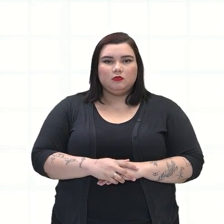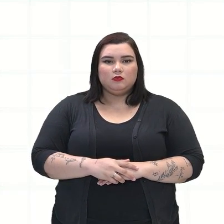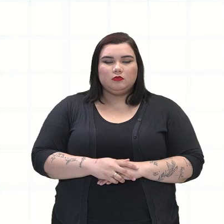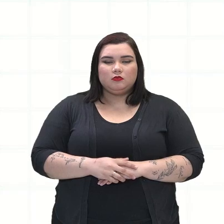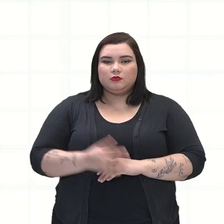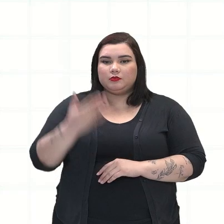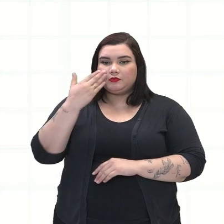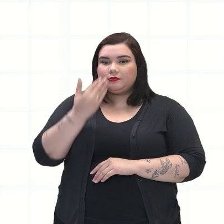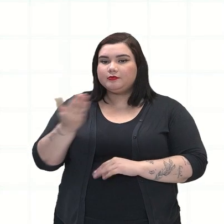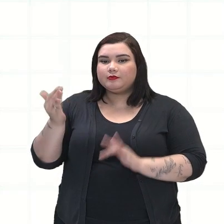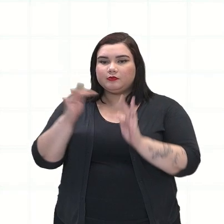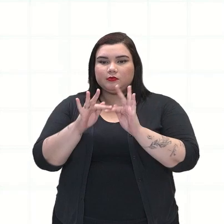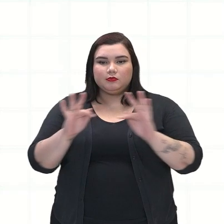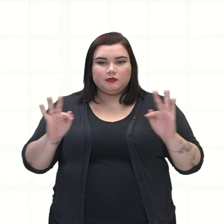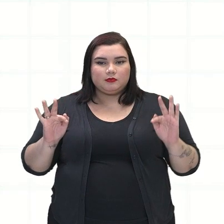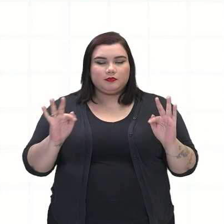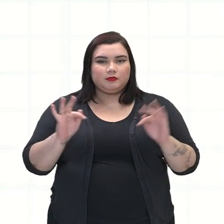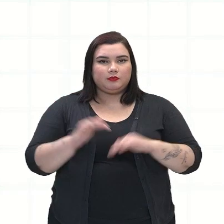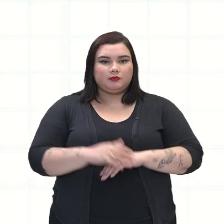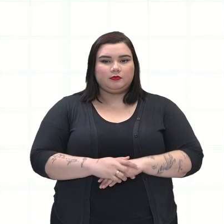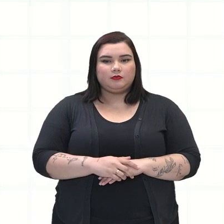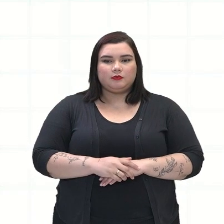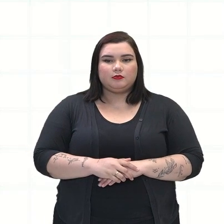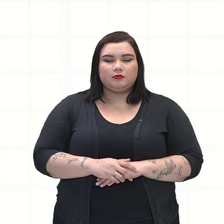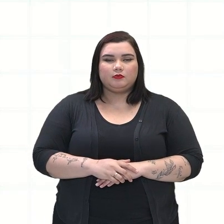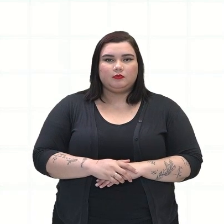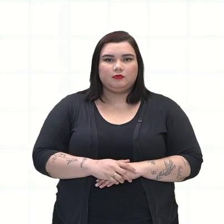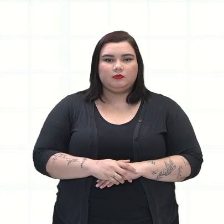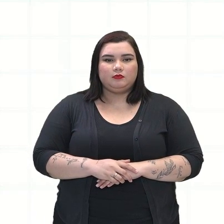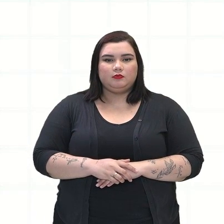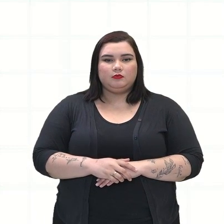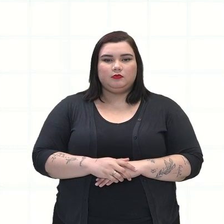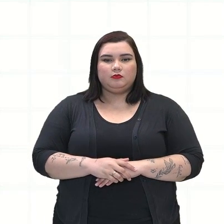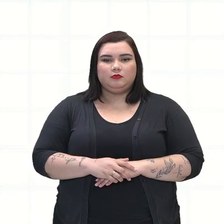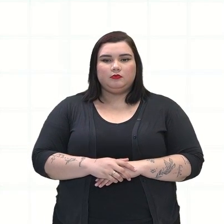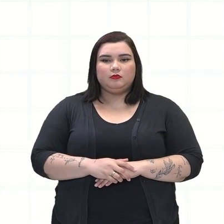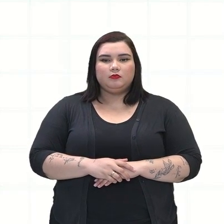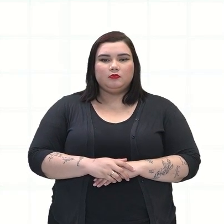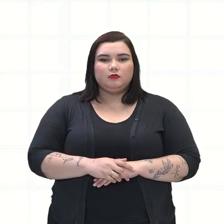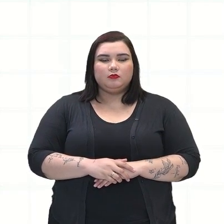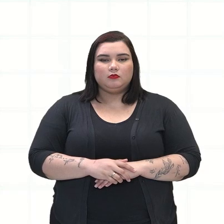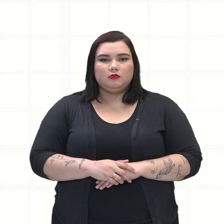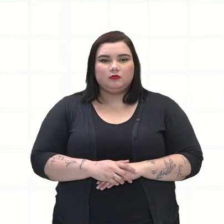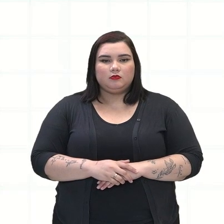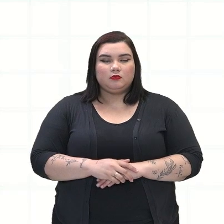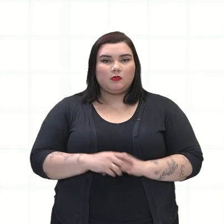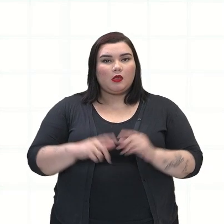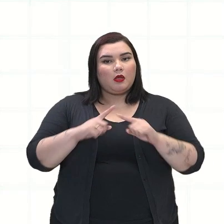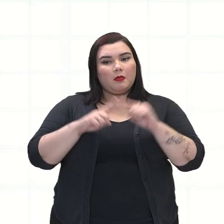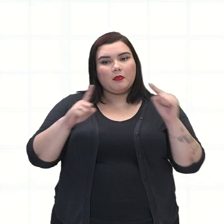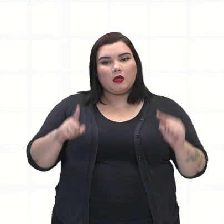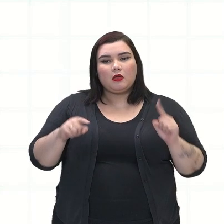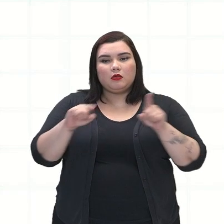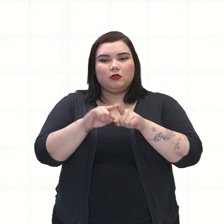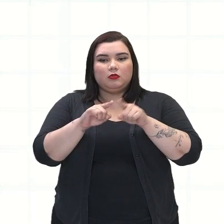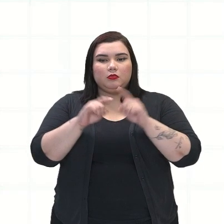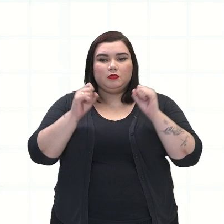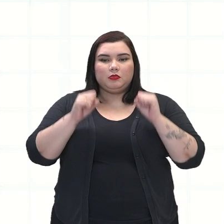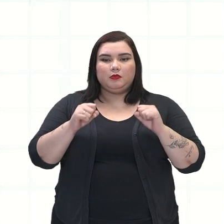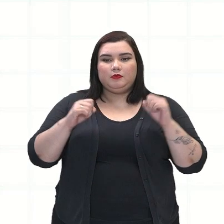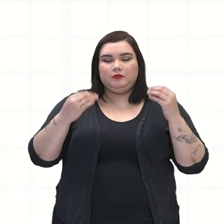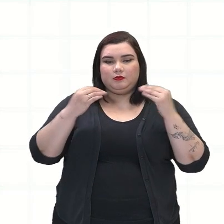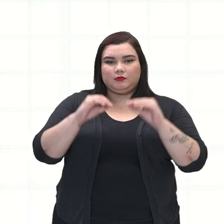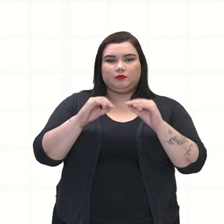at the gym. Pedro is sometimes at the gym. Mas também poderíamos dizer que ele